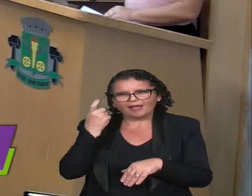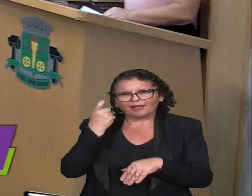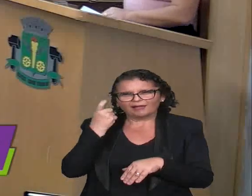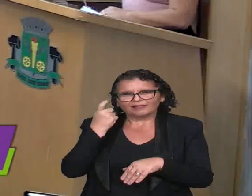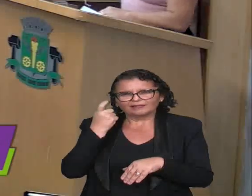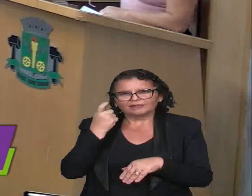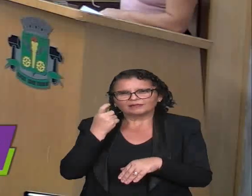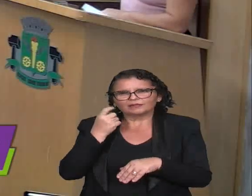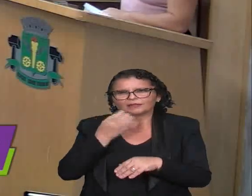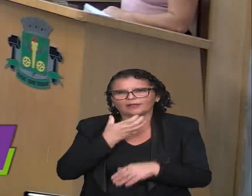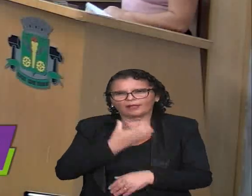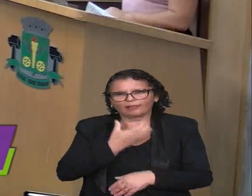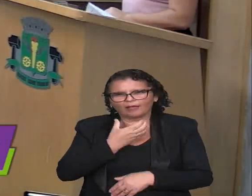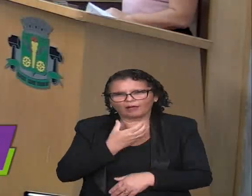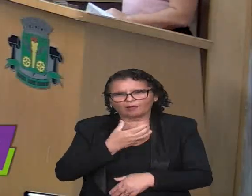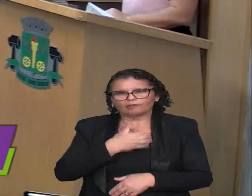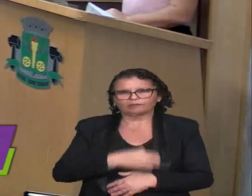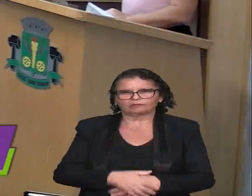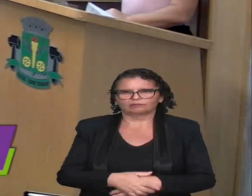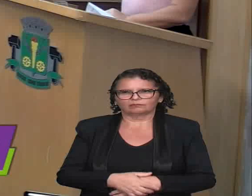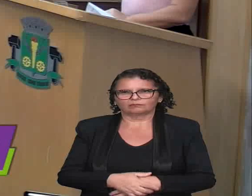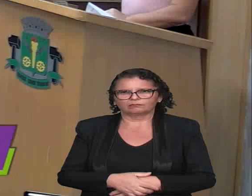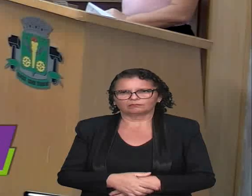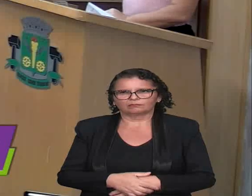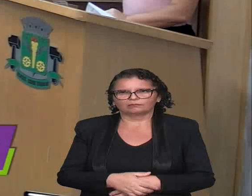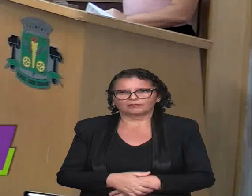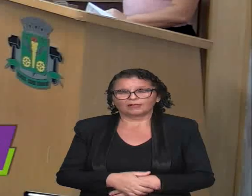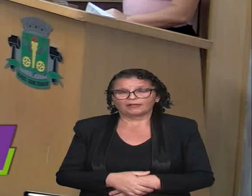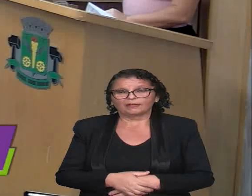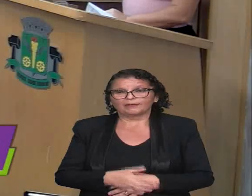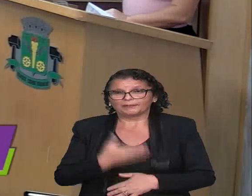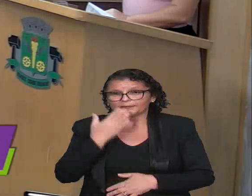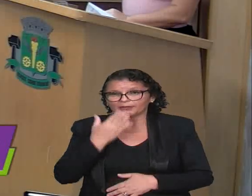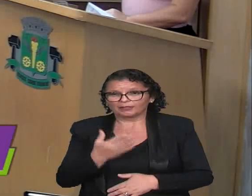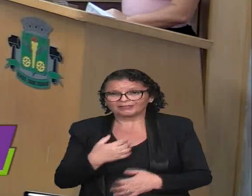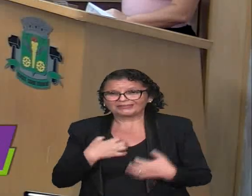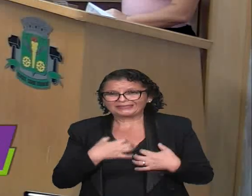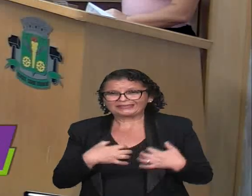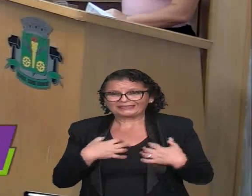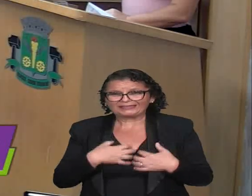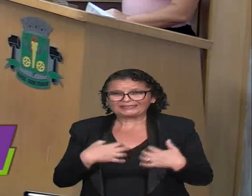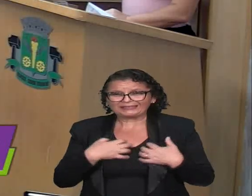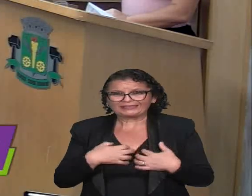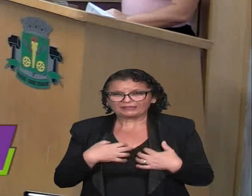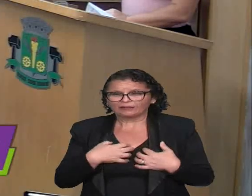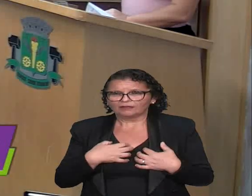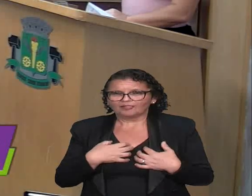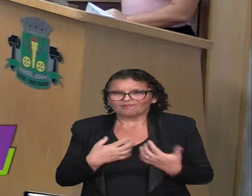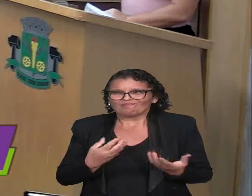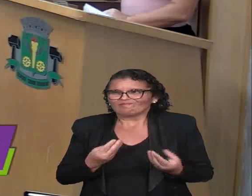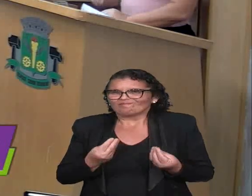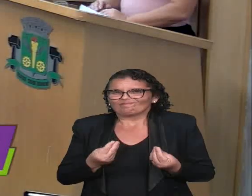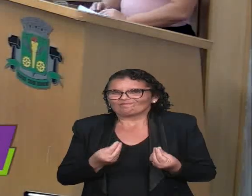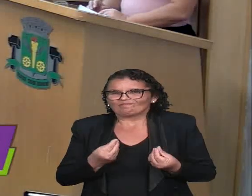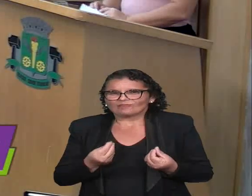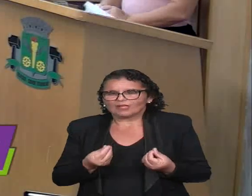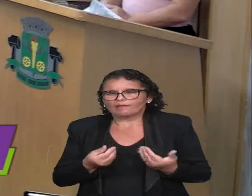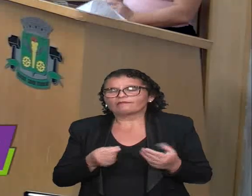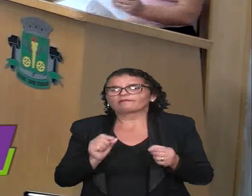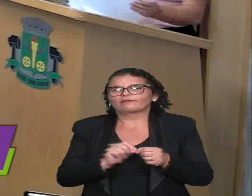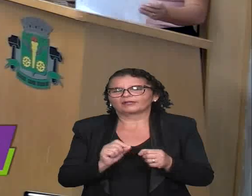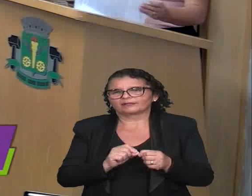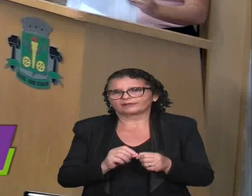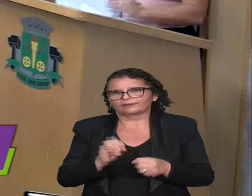ano novo só para concluir Presidente os pacientes apavorados e a gente não tem nem o que fazer dentro de